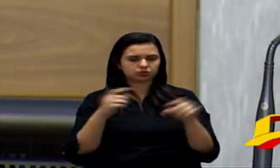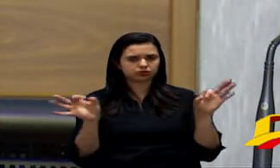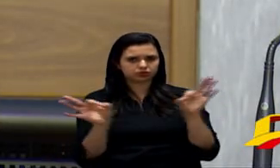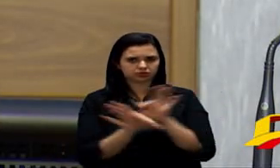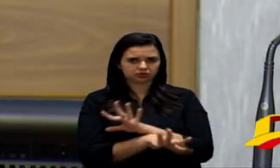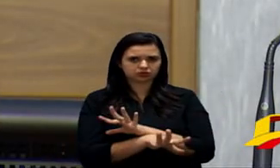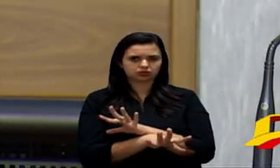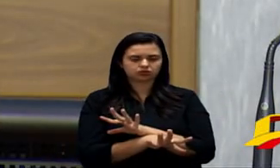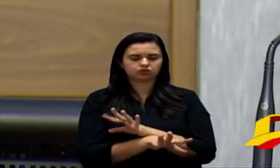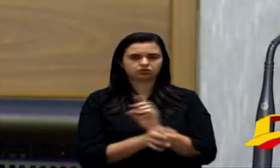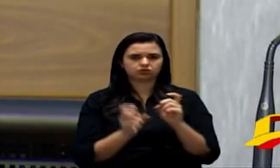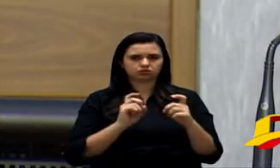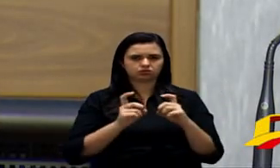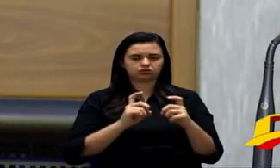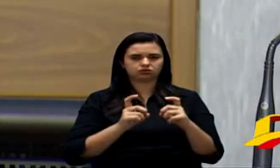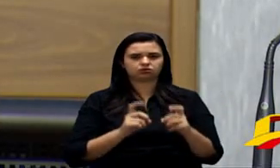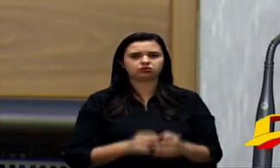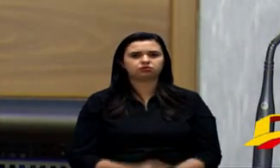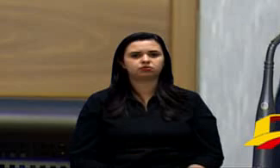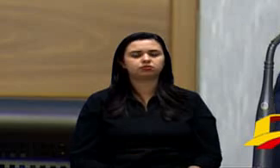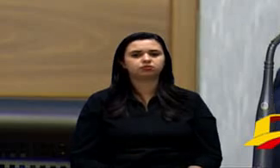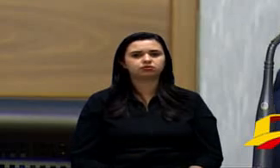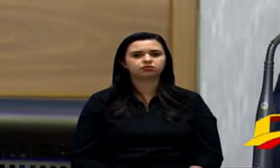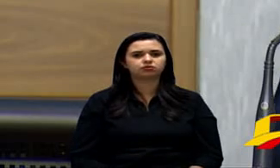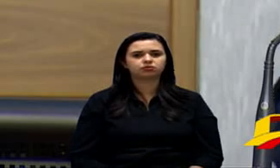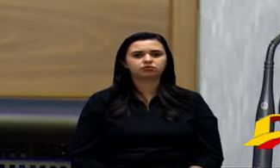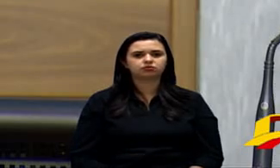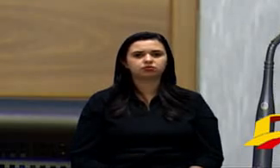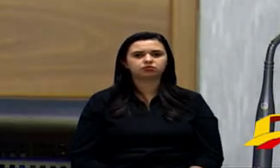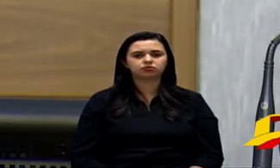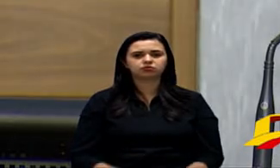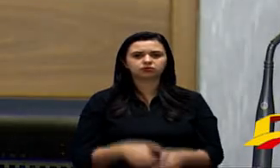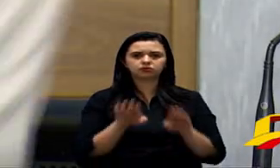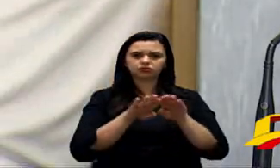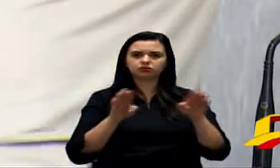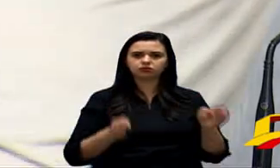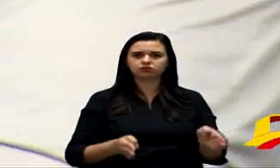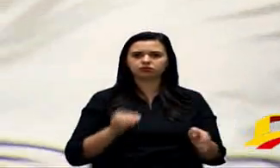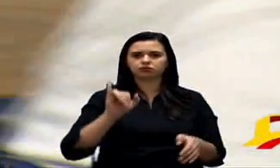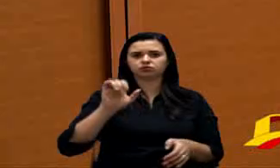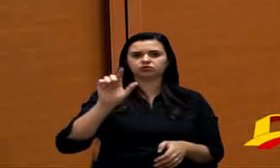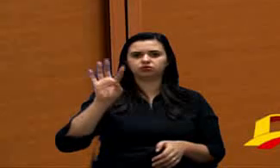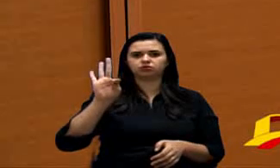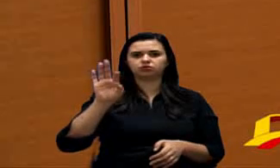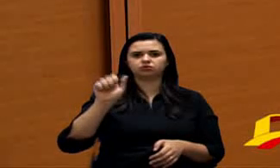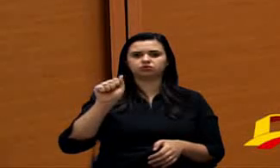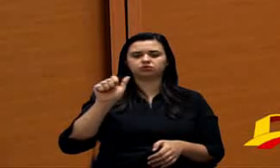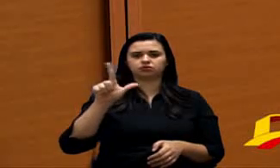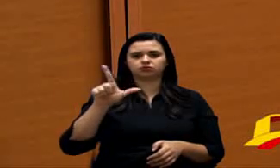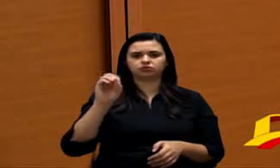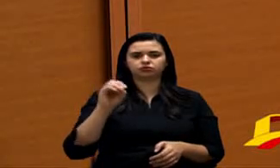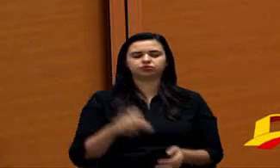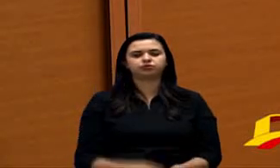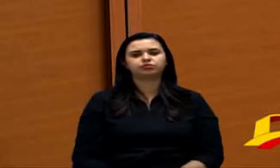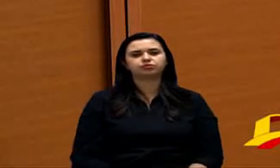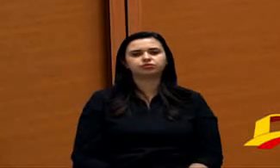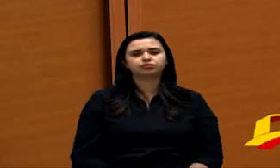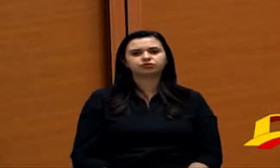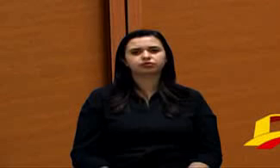aqui a audiência. Você está na mesa aí do Ítalo, né? Valeu, cara, obrigado.